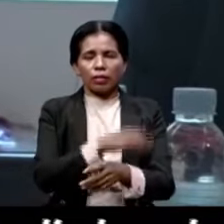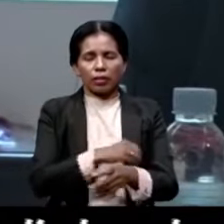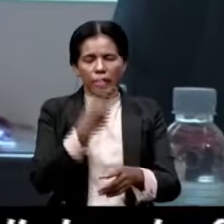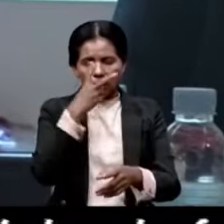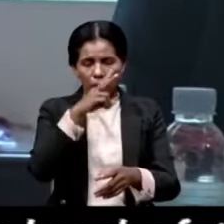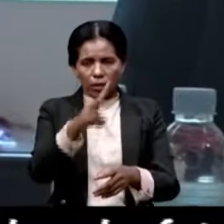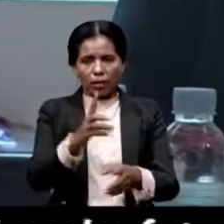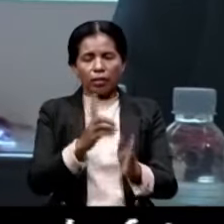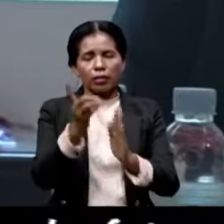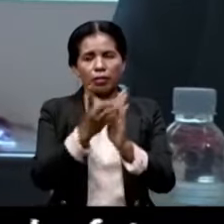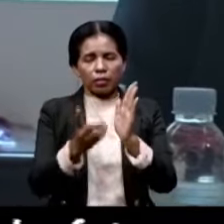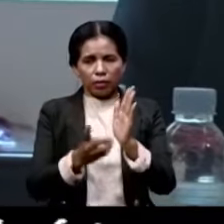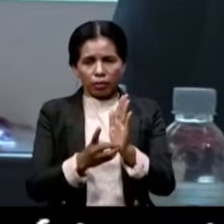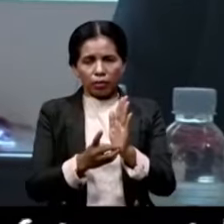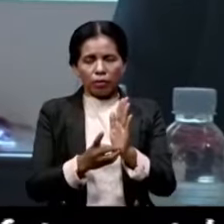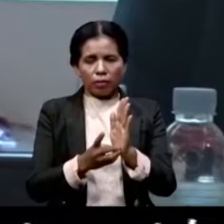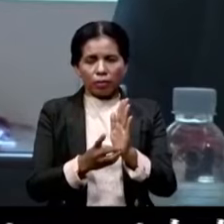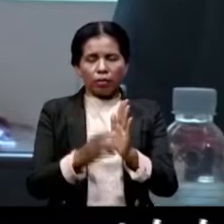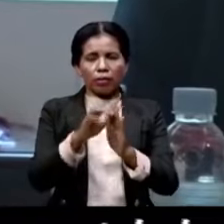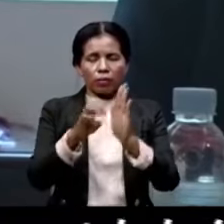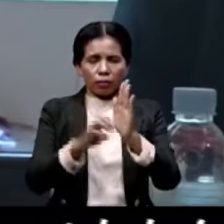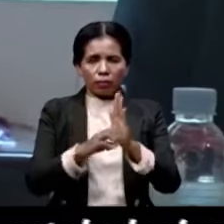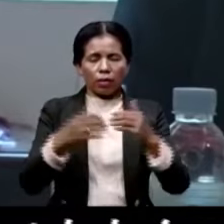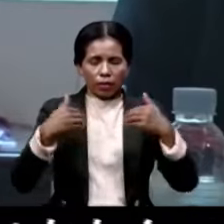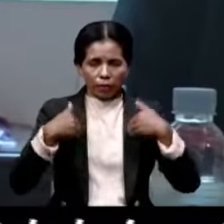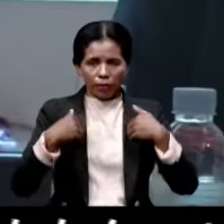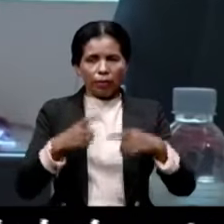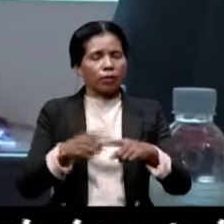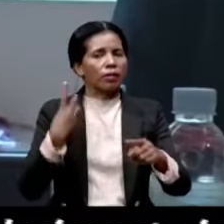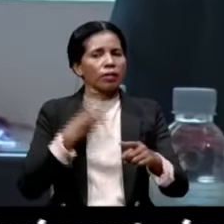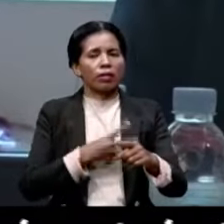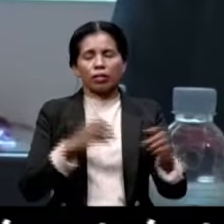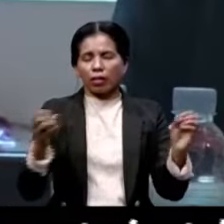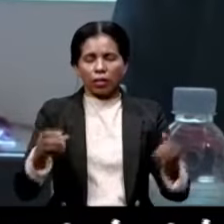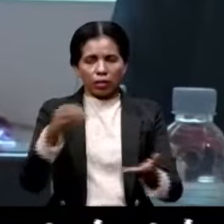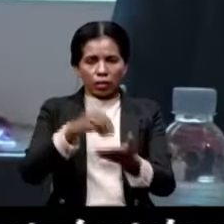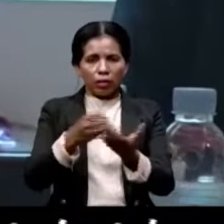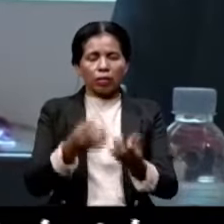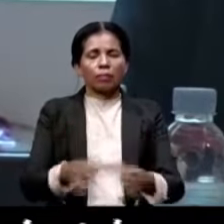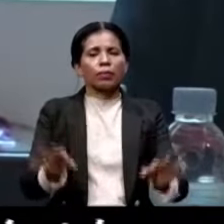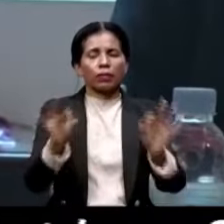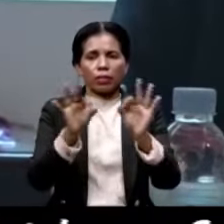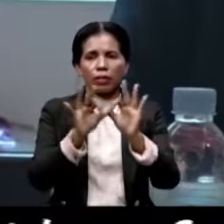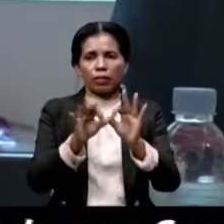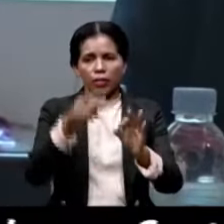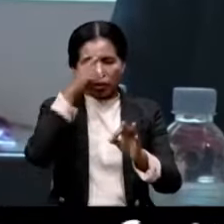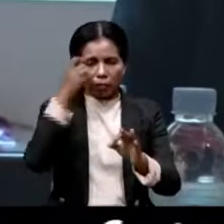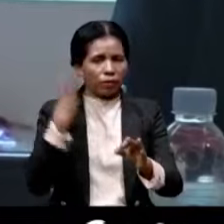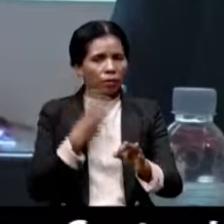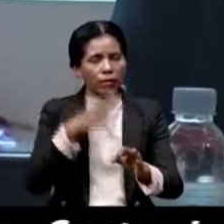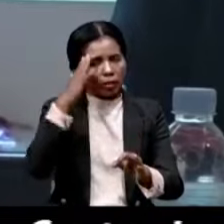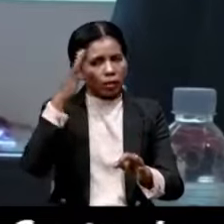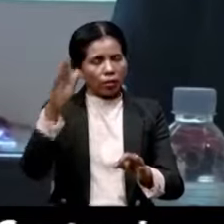mas quer só se 2016. E está lá for importância. Também me está lá a ter